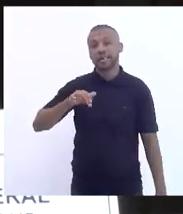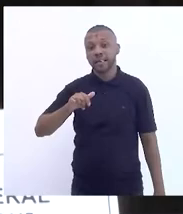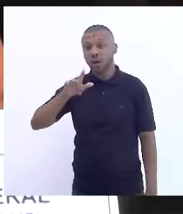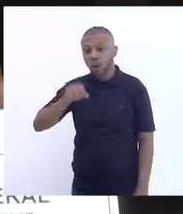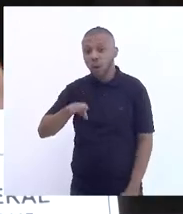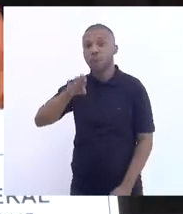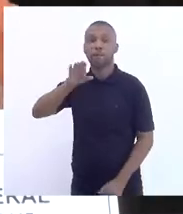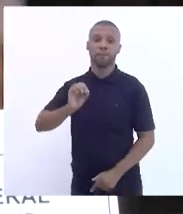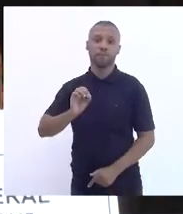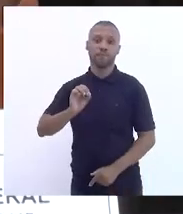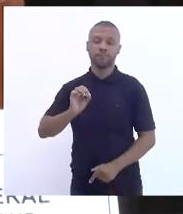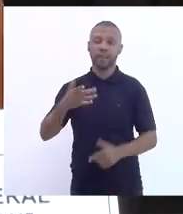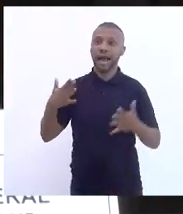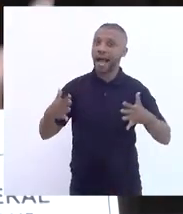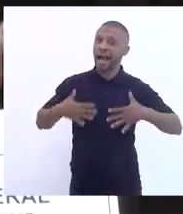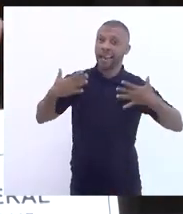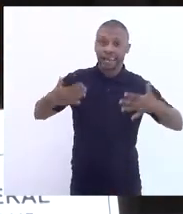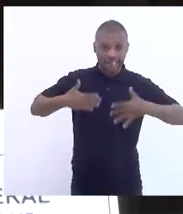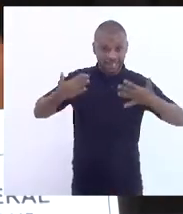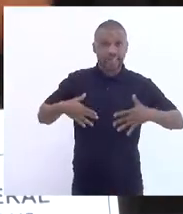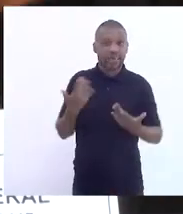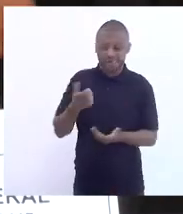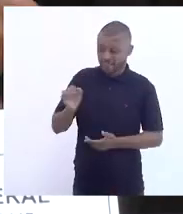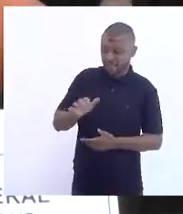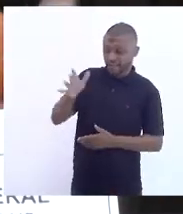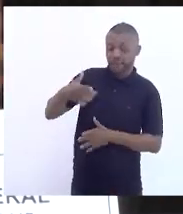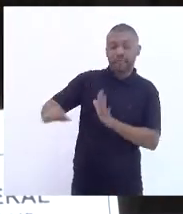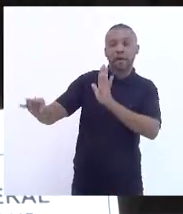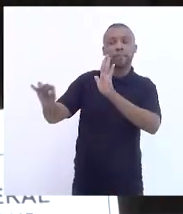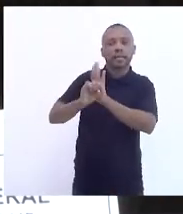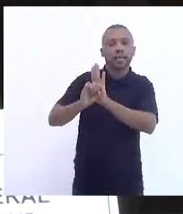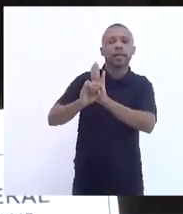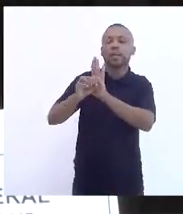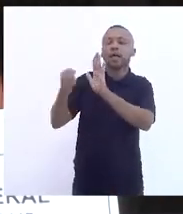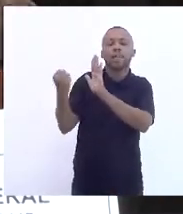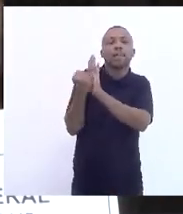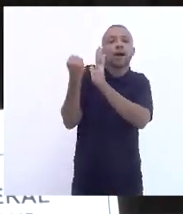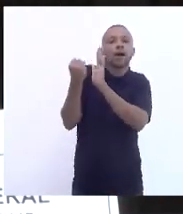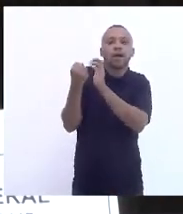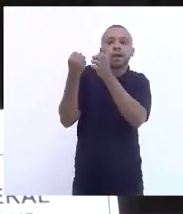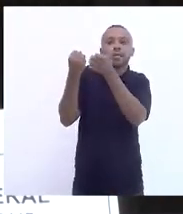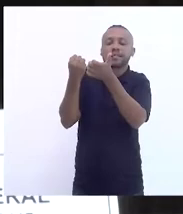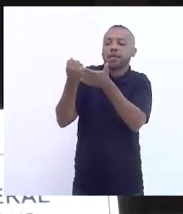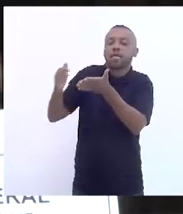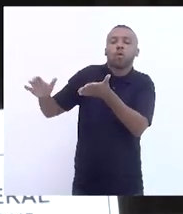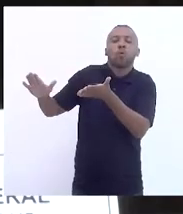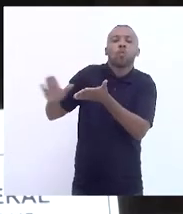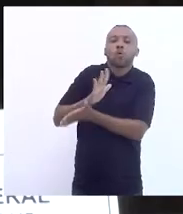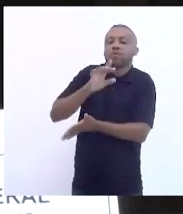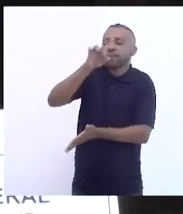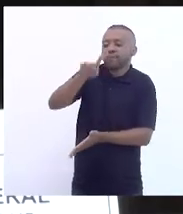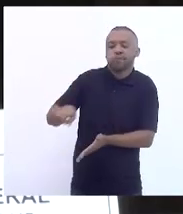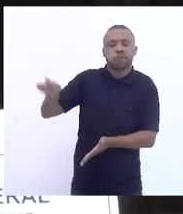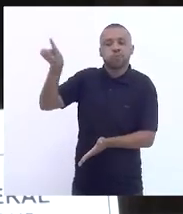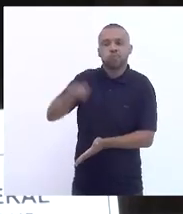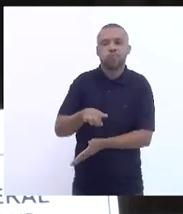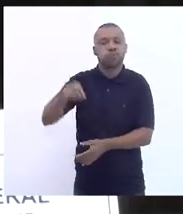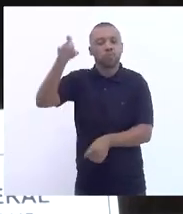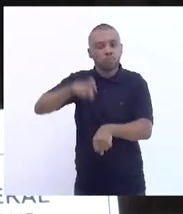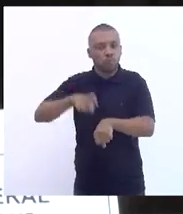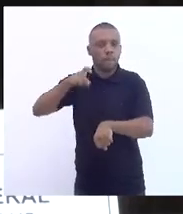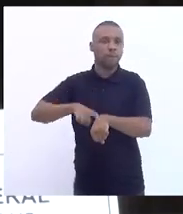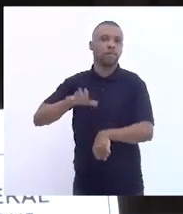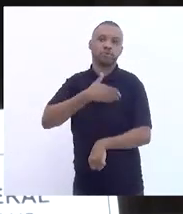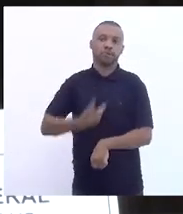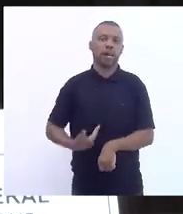alegria favela é tanta coisa que a identidade É tanta coisa que é anulada no quando a gente tem um